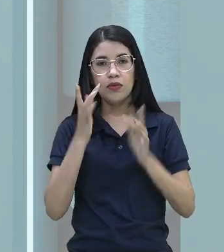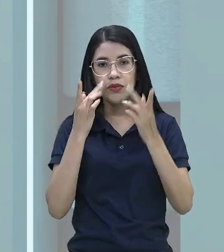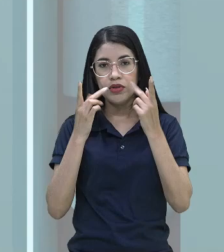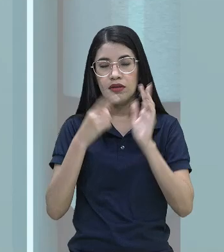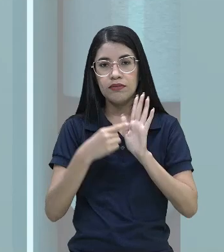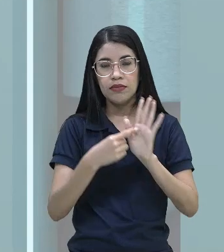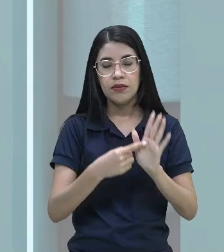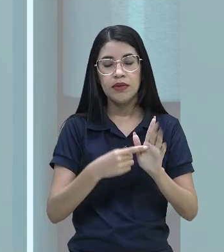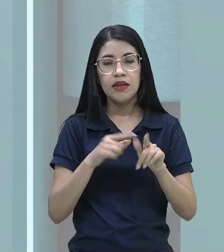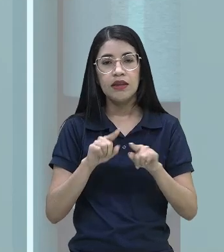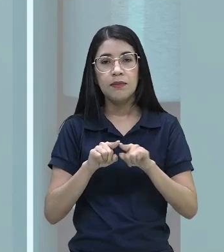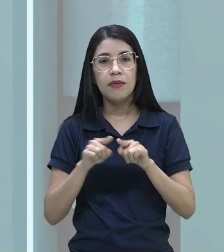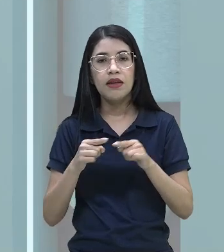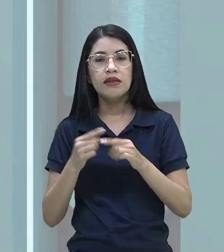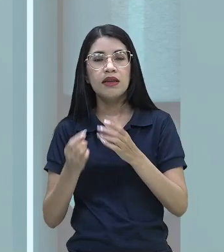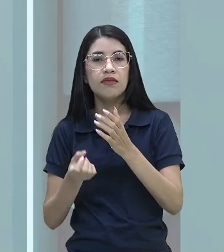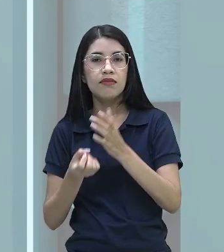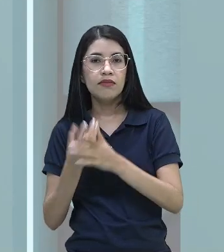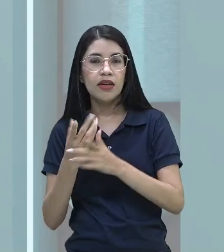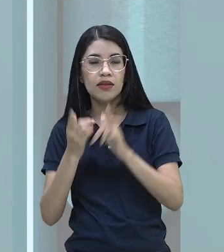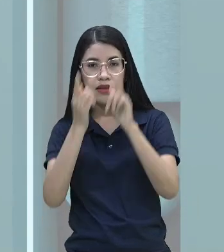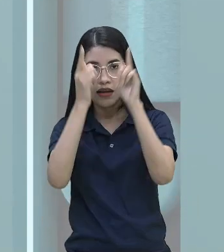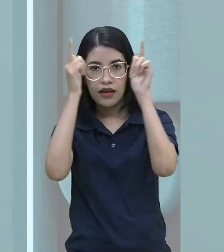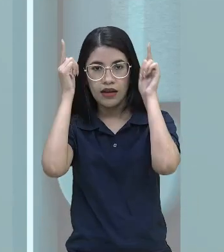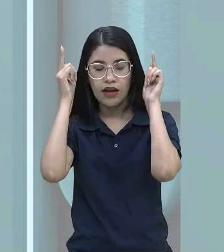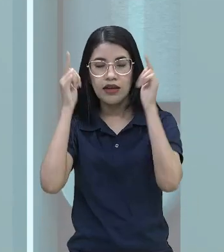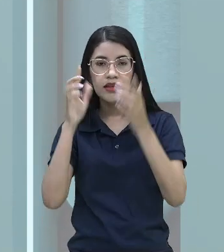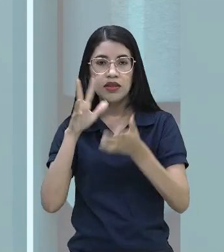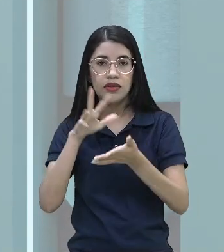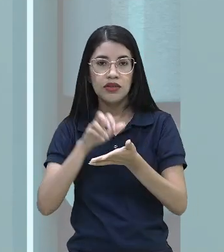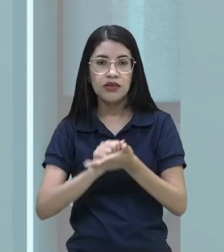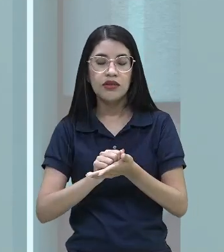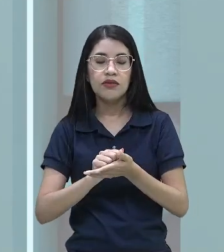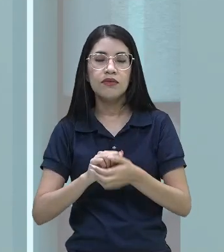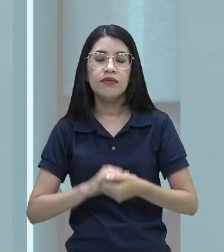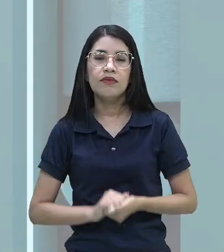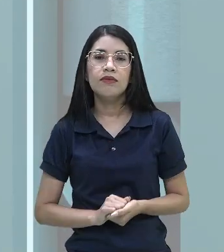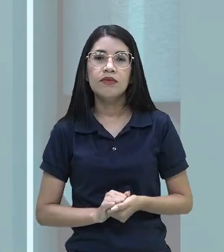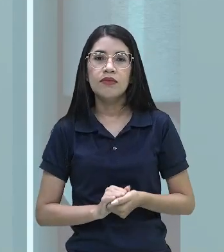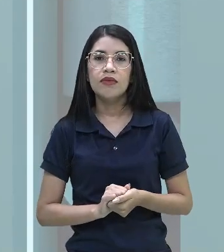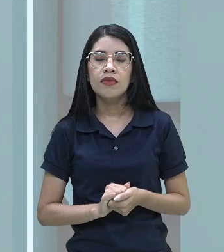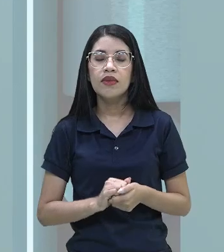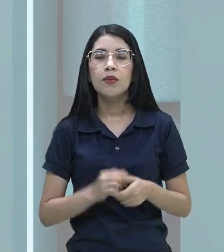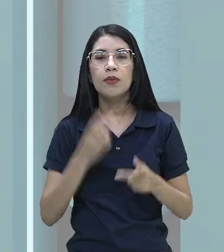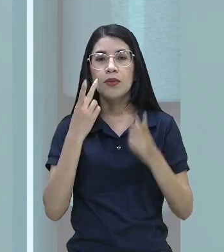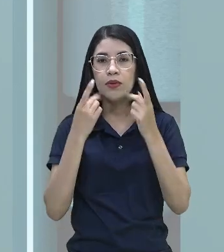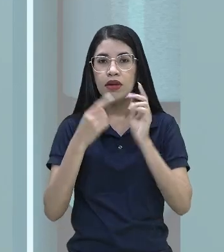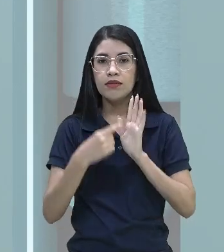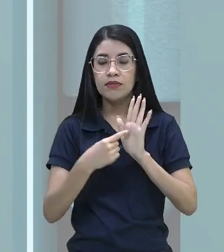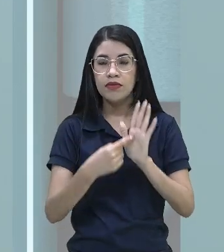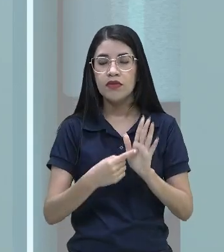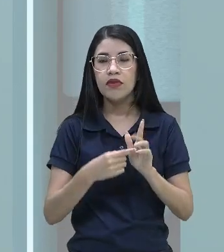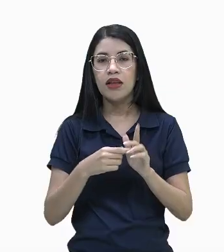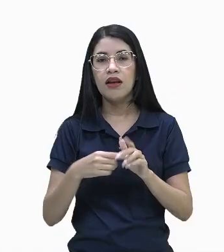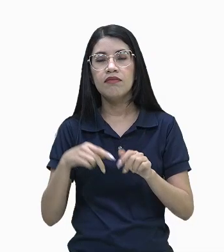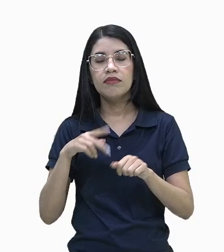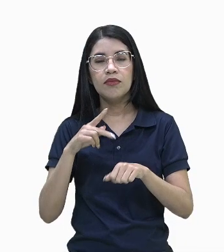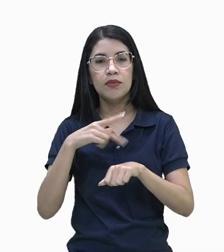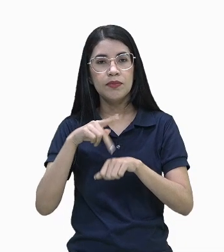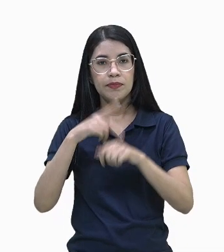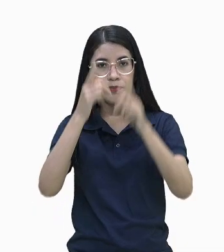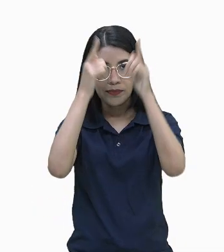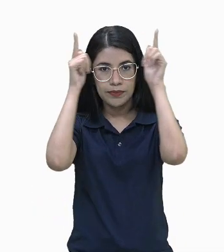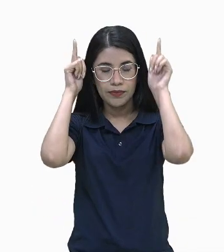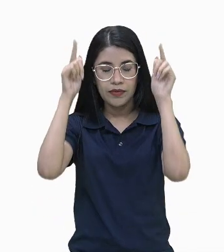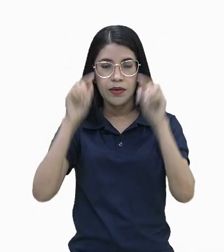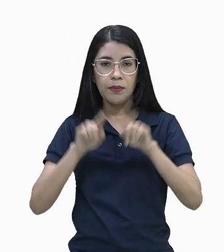na Grécia. Então, o teatro surge enquanto teatro e encenação na Grécia. E o que nós podemos